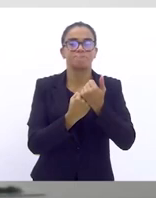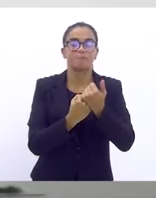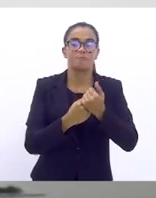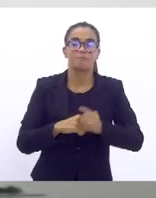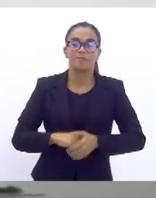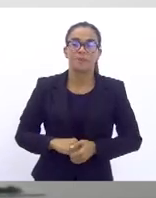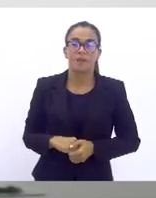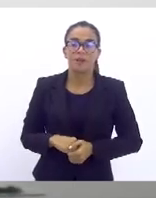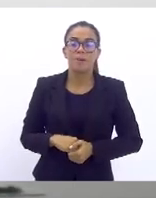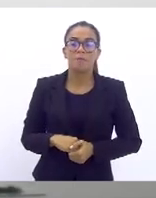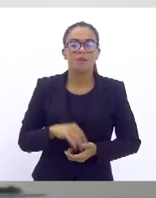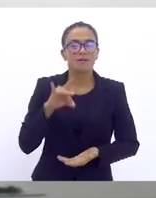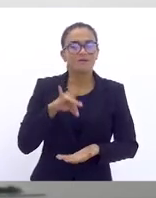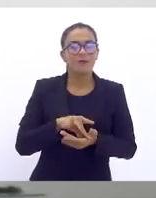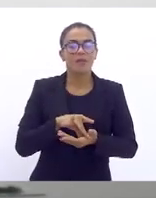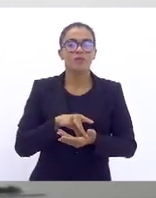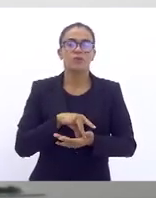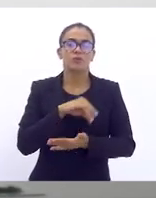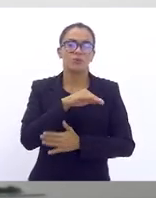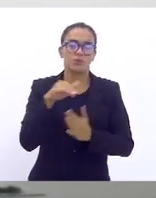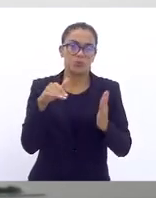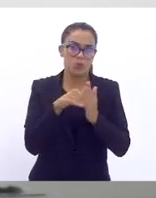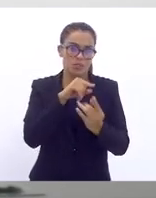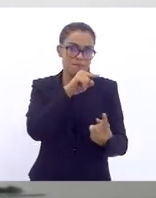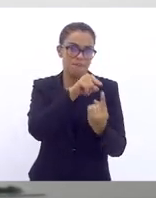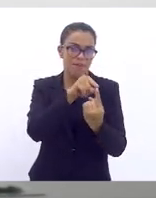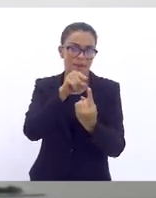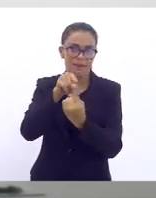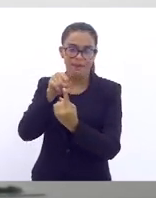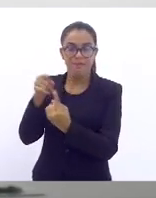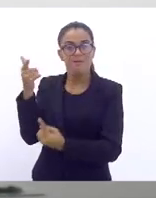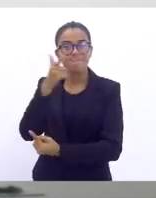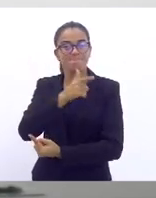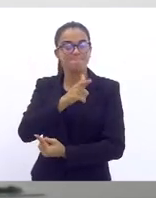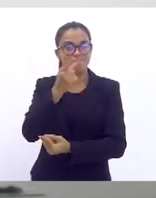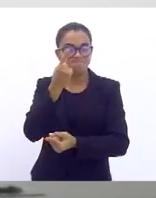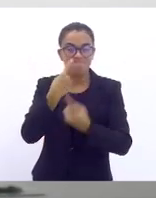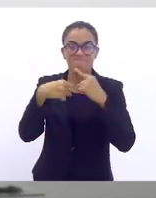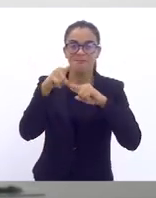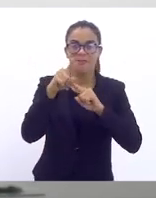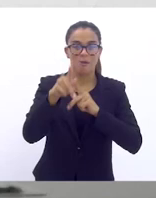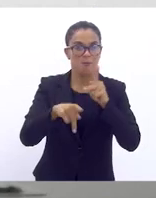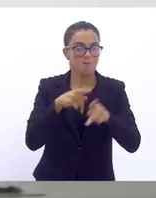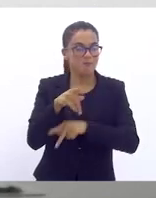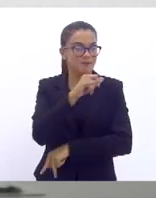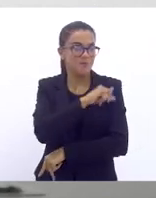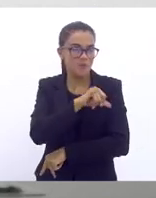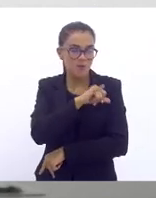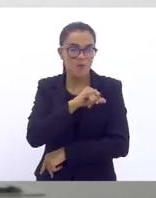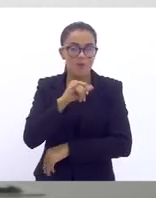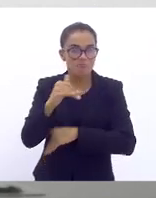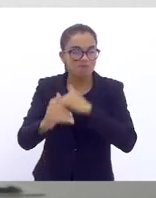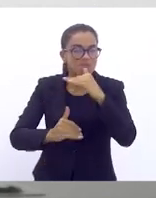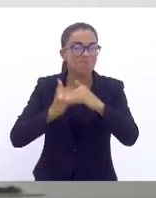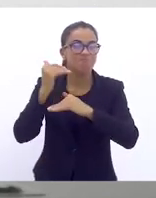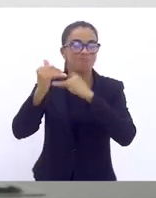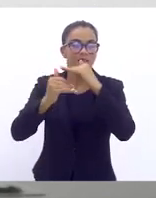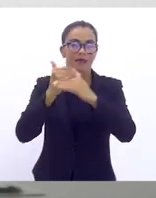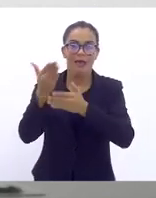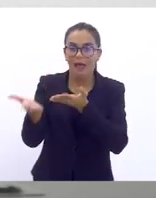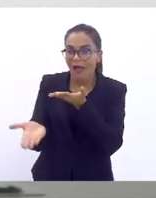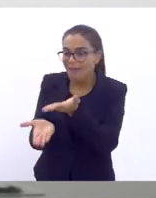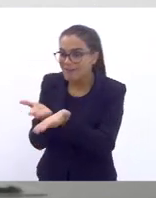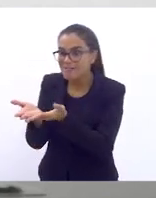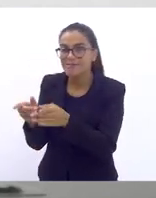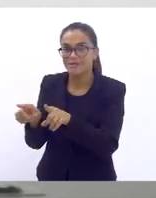as demais para que de fato todas esses as metas sejam atingidas e que a população do Rio de Janeiro seja cada vez mais atendida